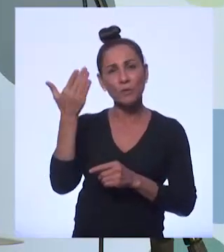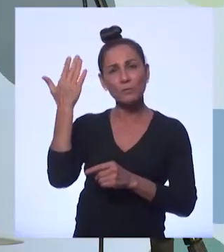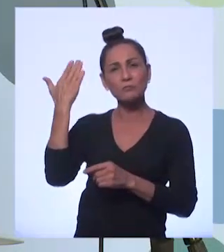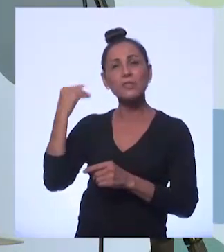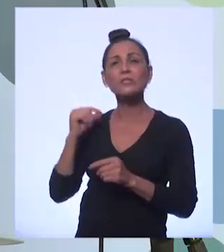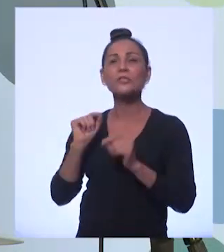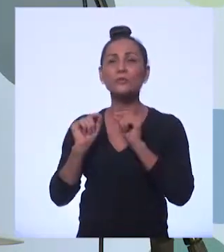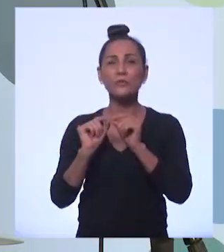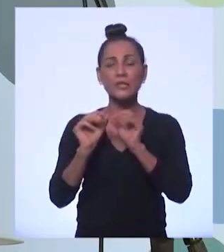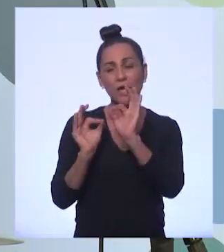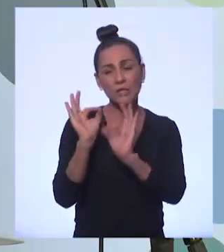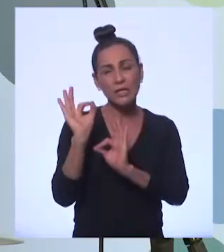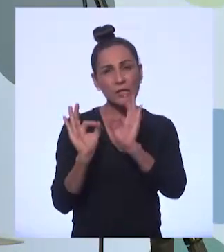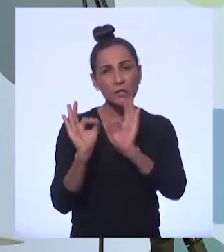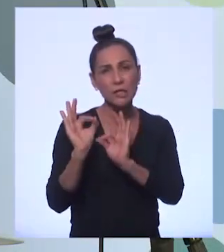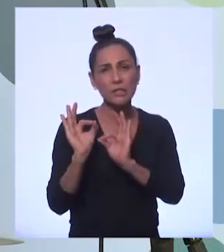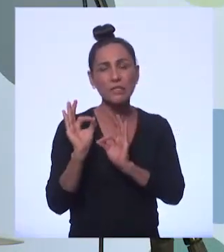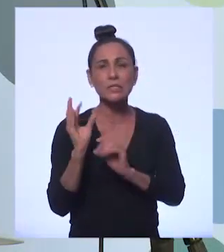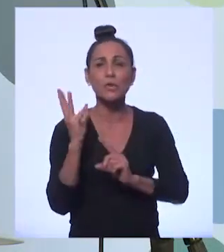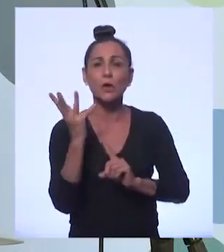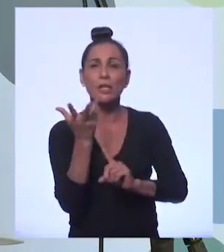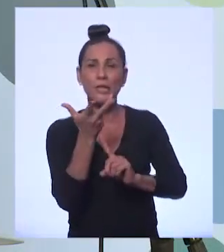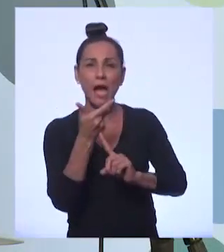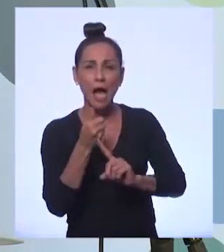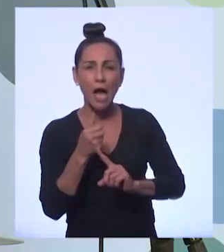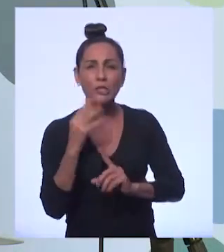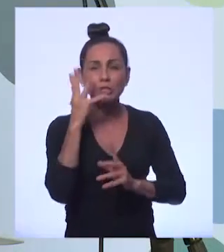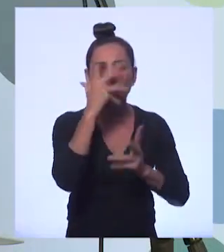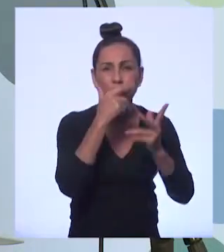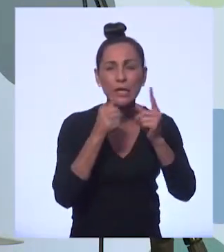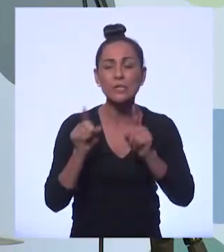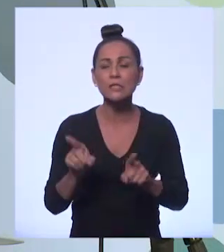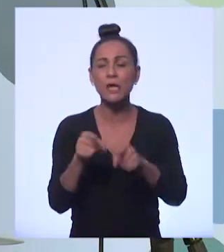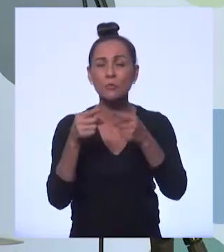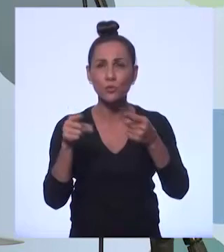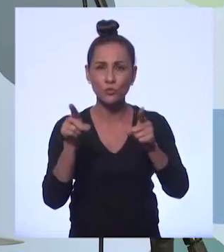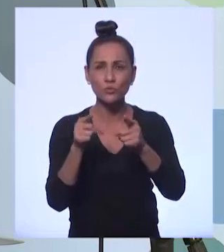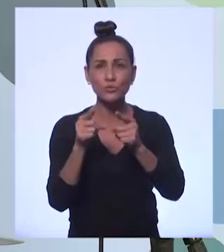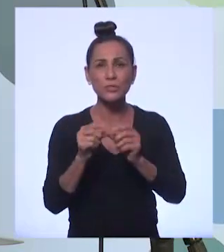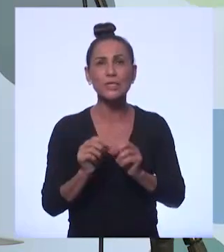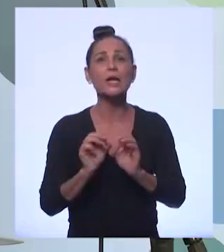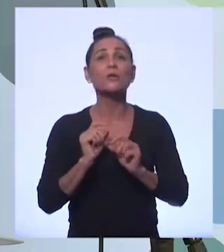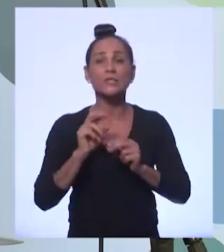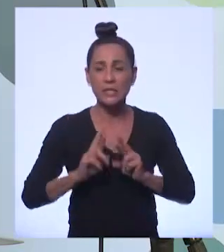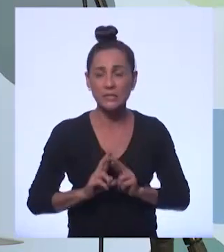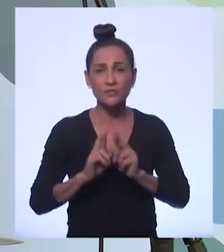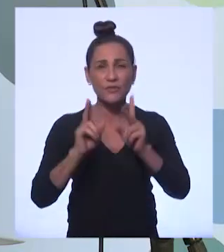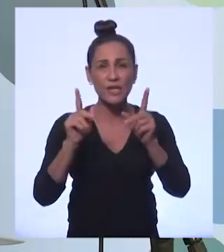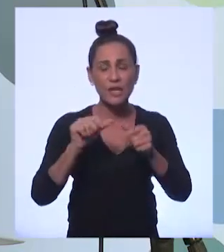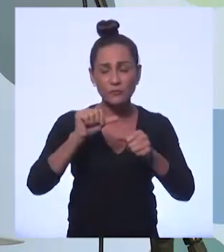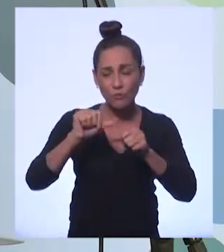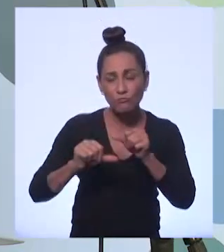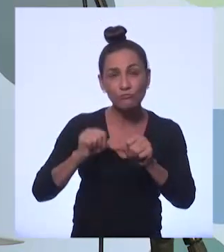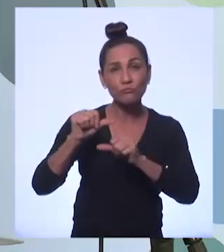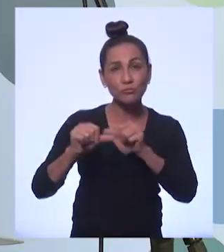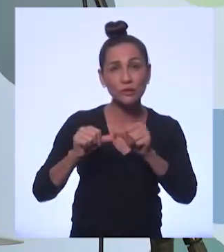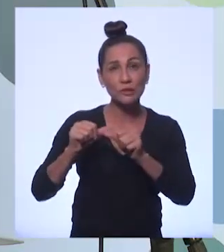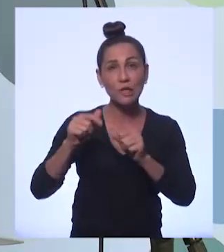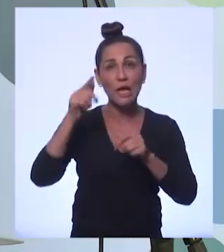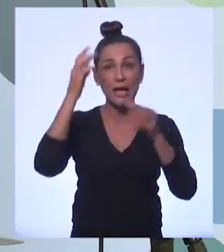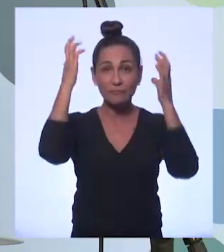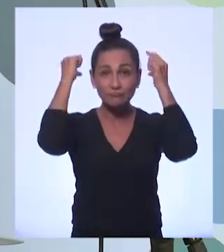da estética, um pouco de como que as concepções a respeito de arte elas mudaram desde a antiguidade